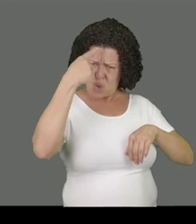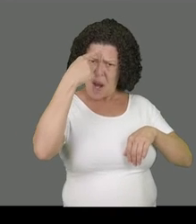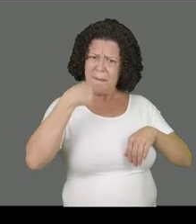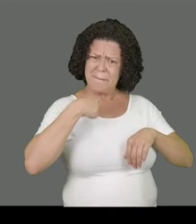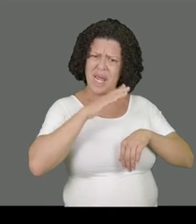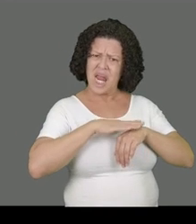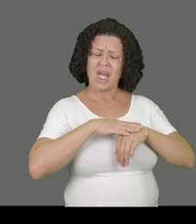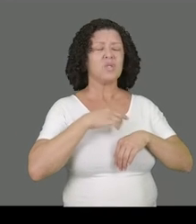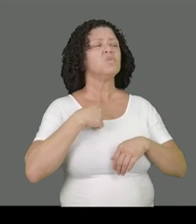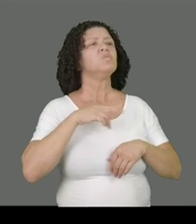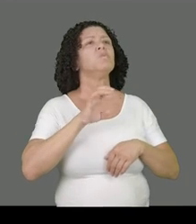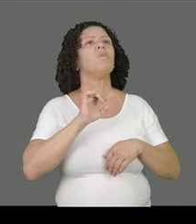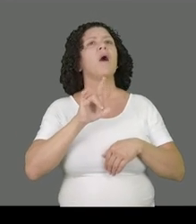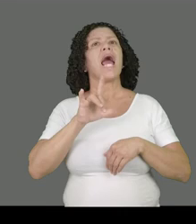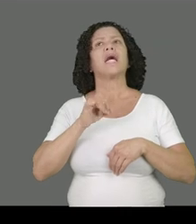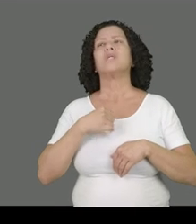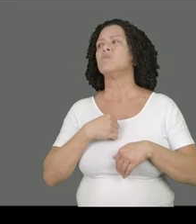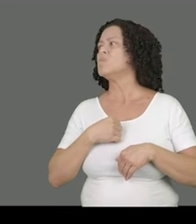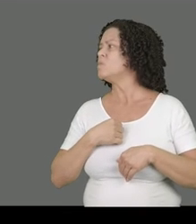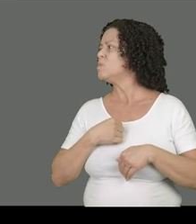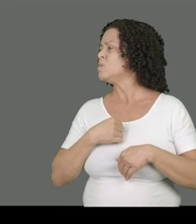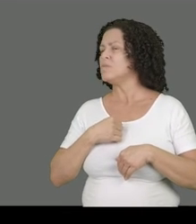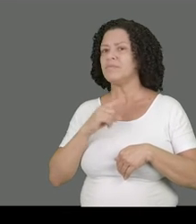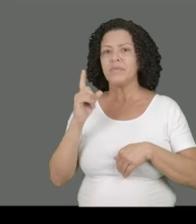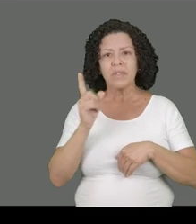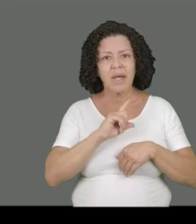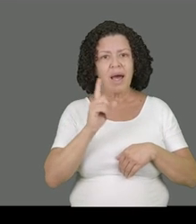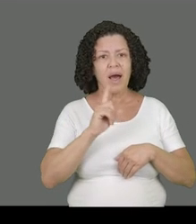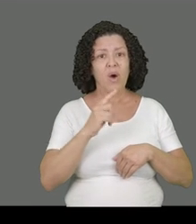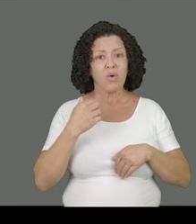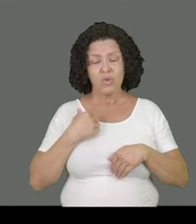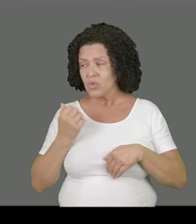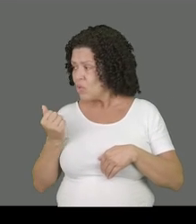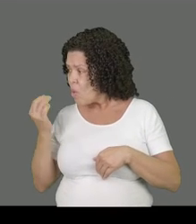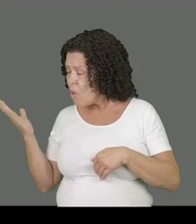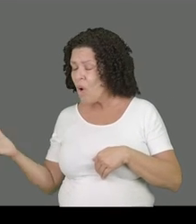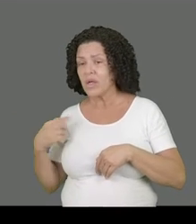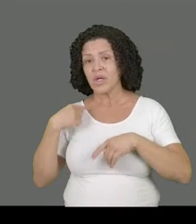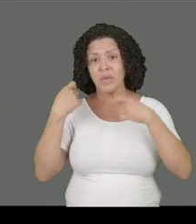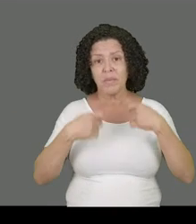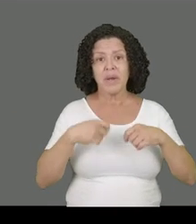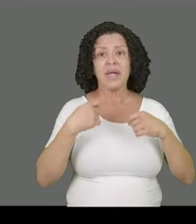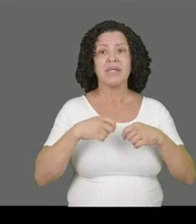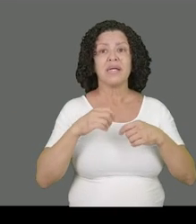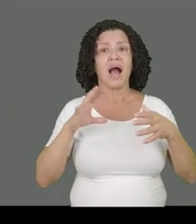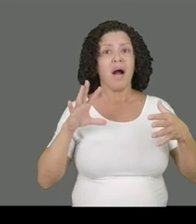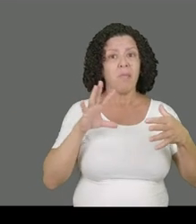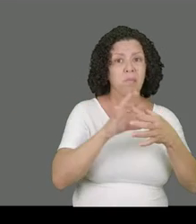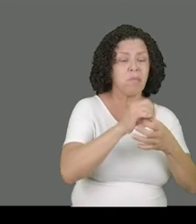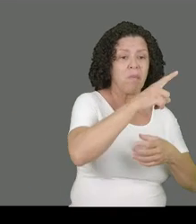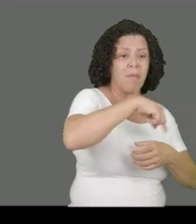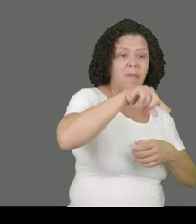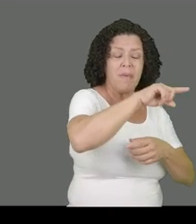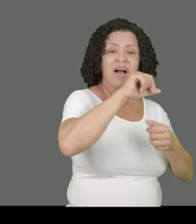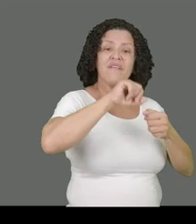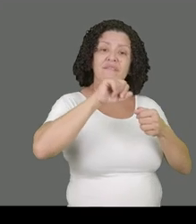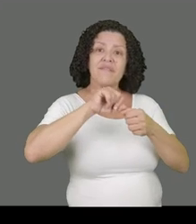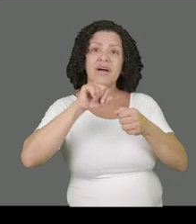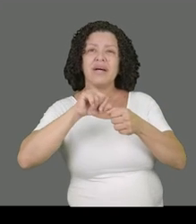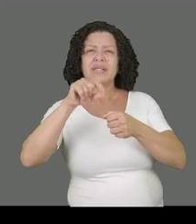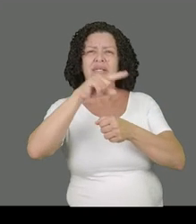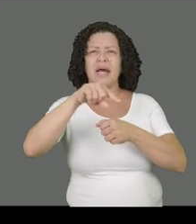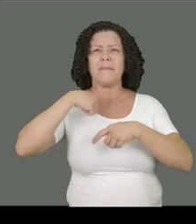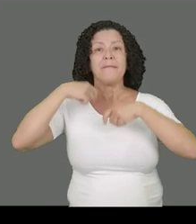no nosso umbigo, no nosso ego, e pensando no nosso próximo, é que nós estamos